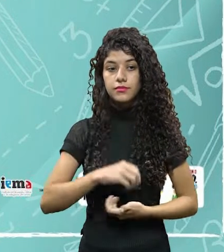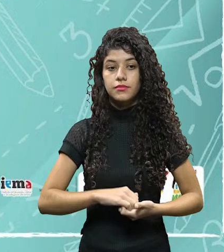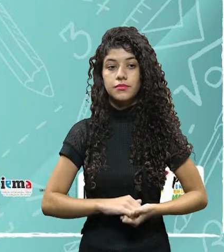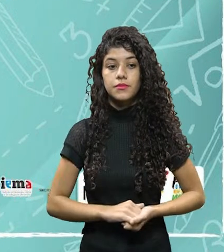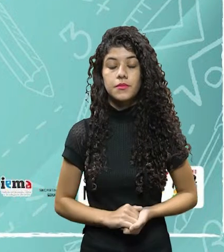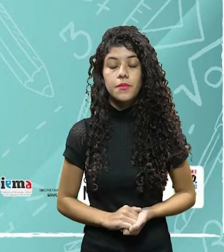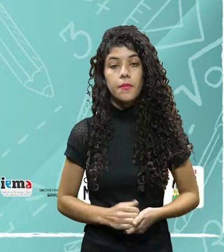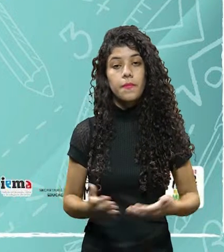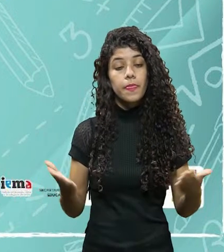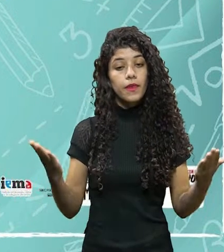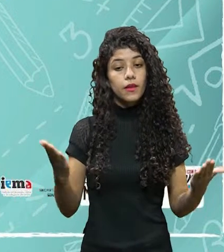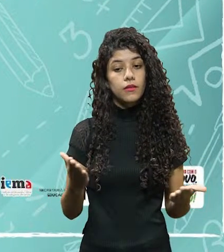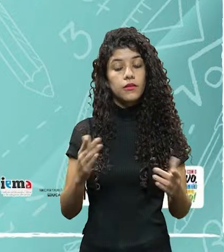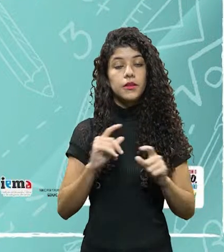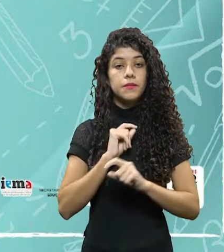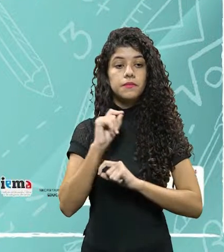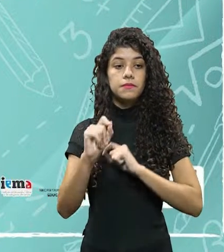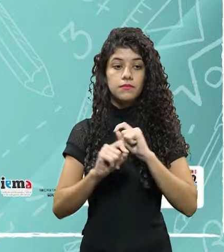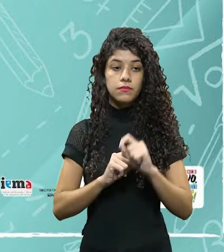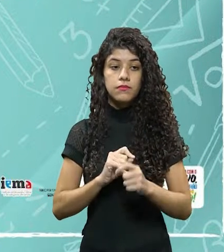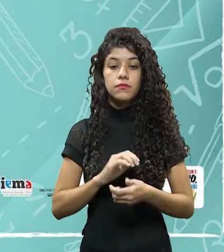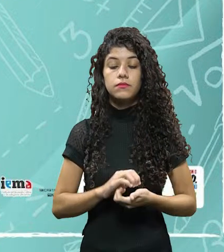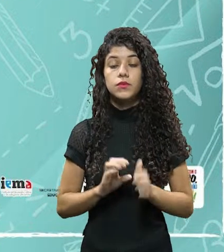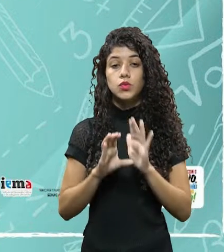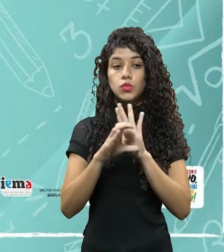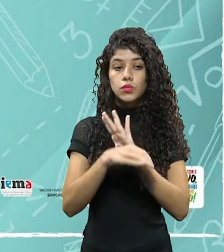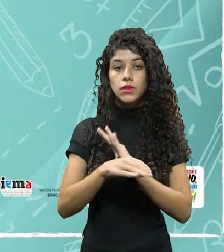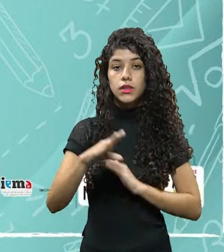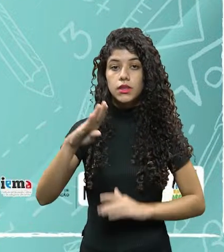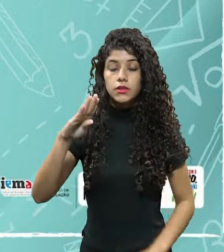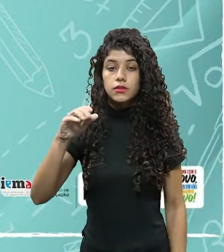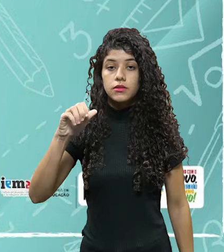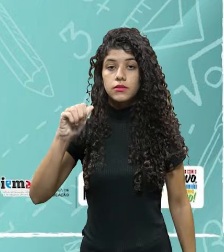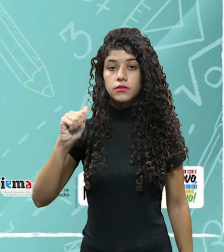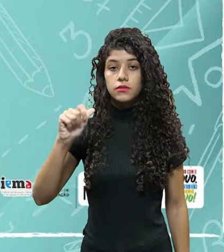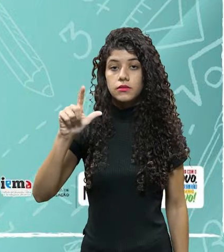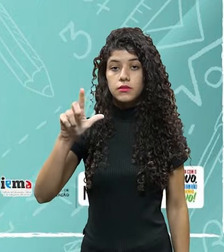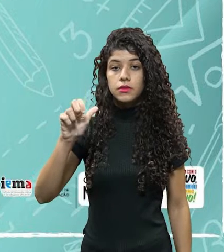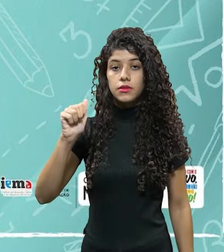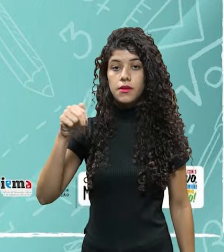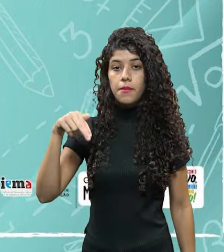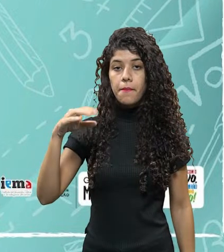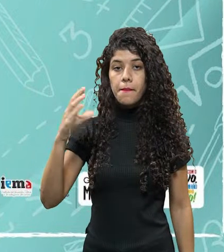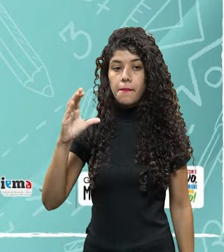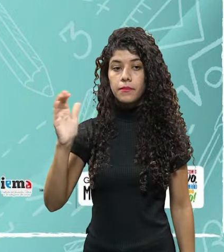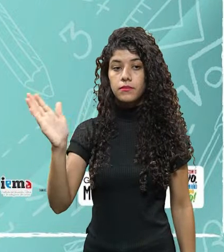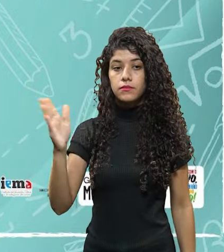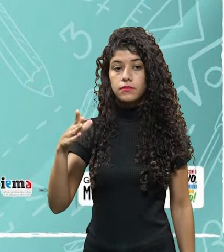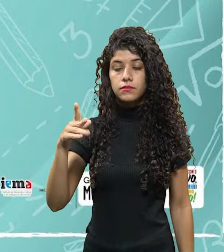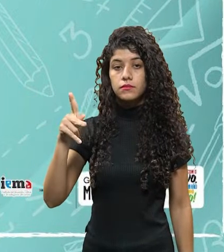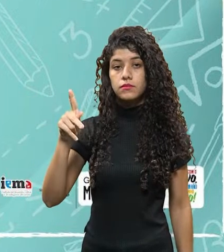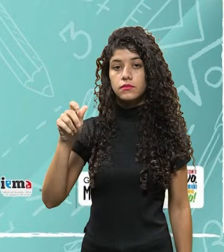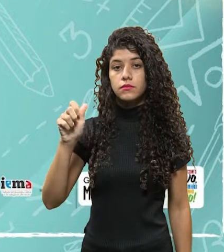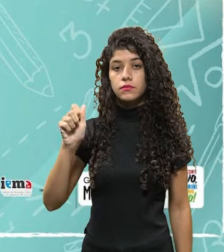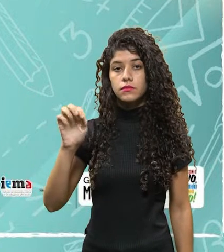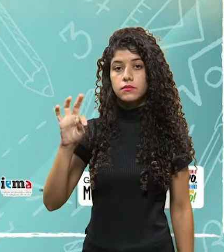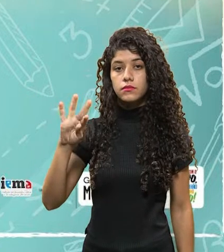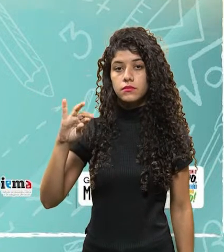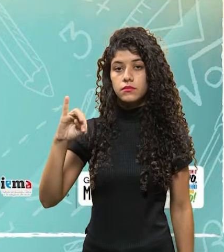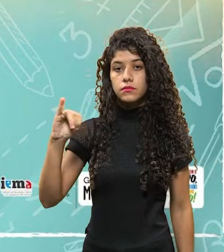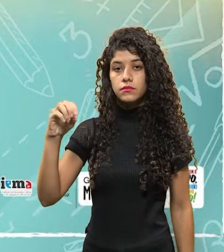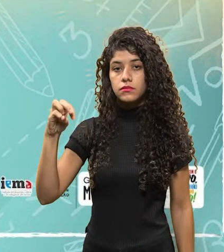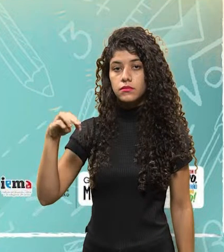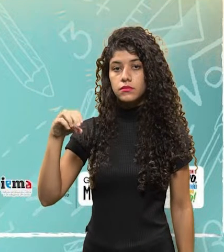Vamos estar iniciando aqui pelo conceito de balanço patrimonial. Então, o que é o balanço patrimonial? É o mais